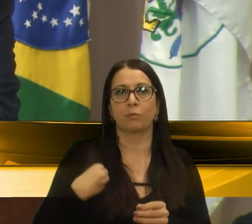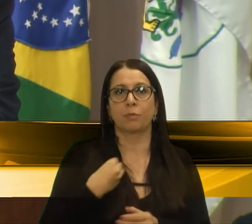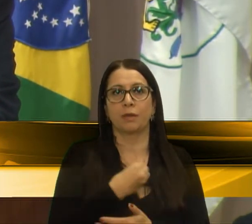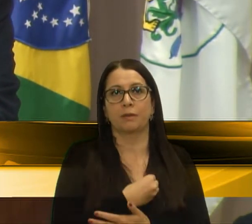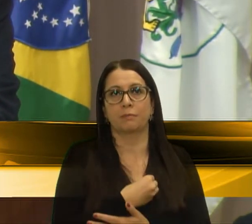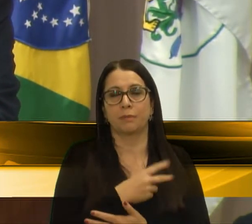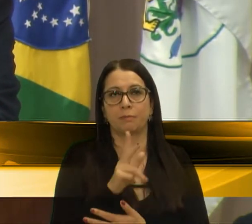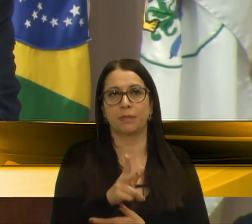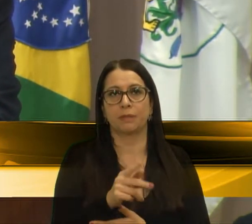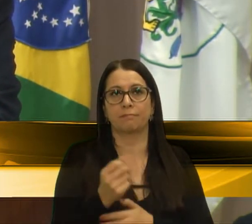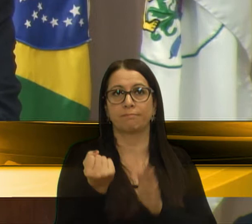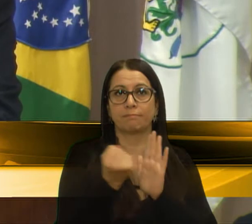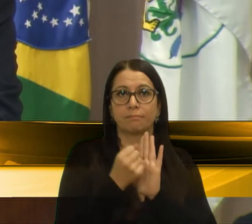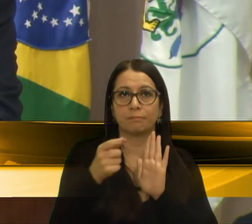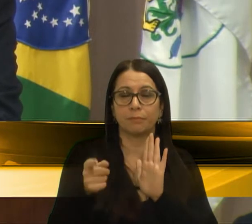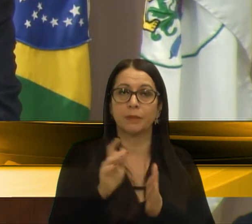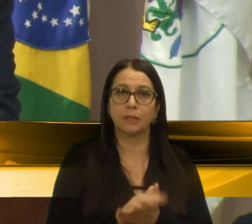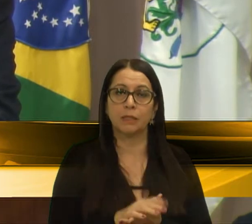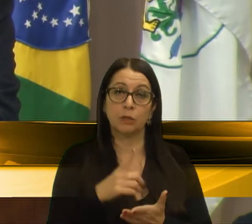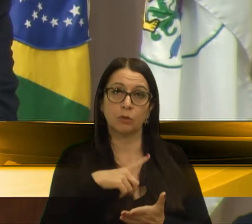dar uma referência, né?